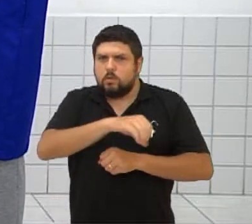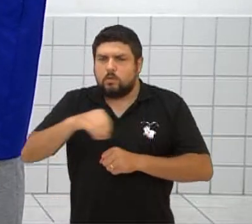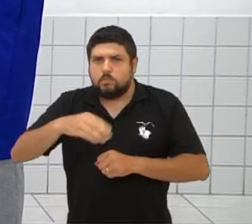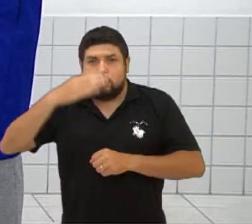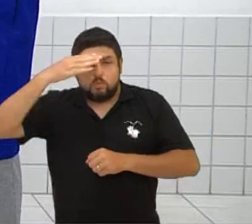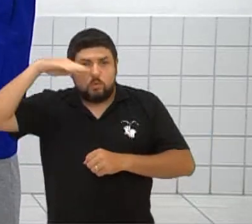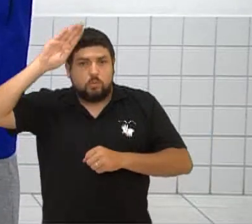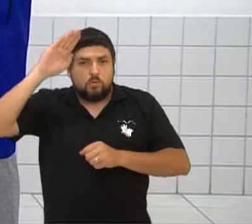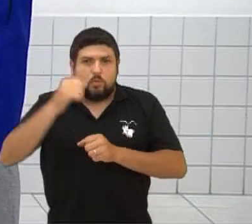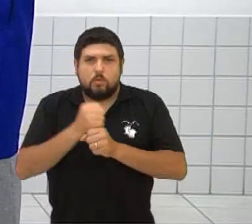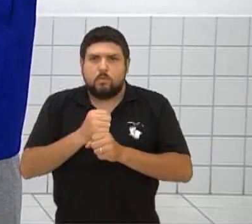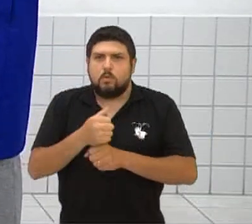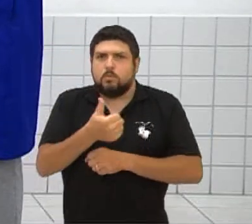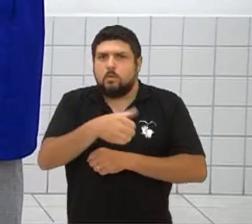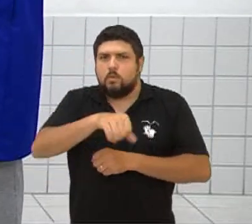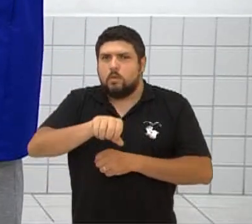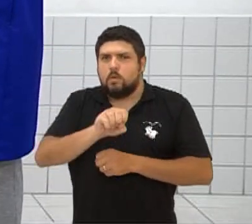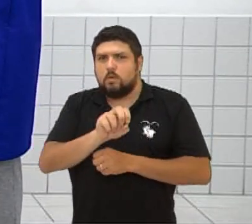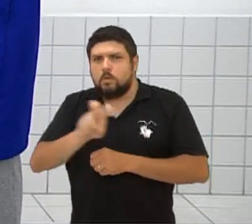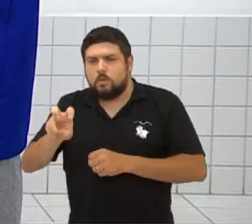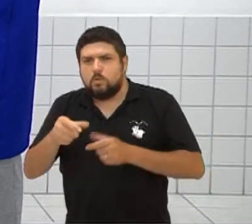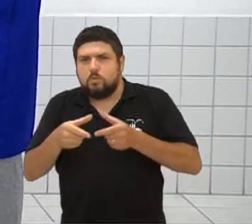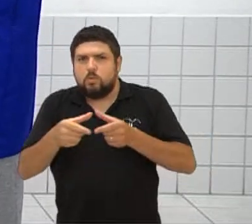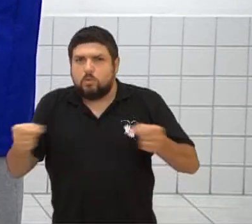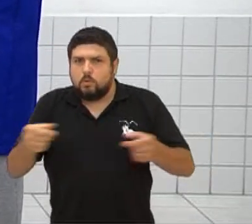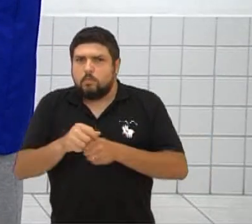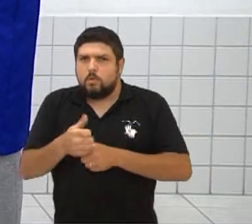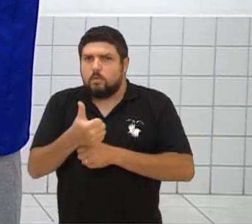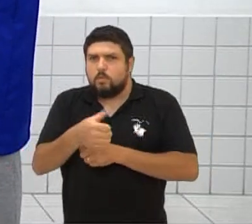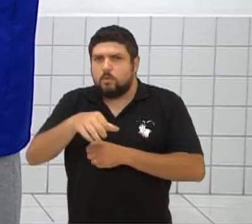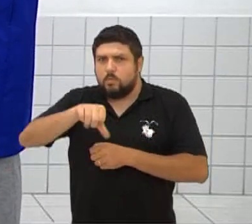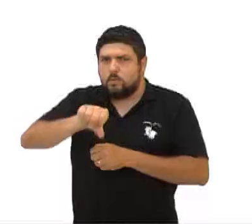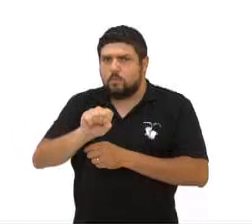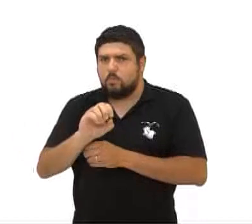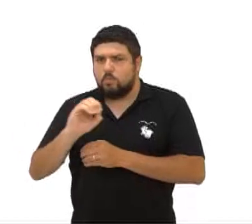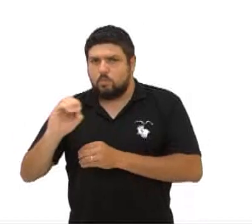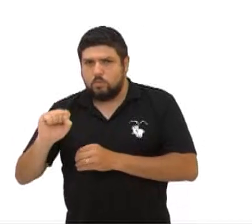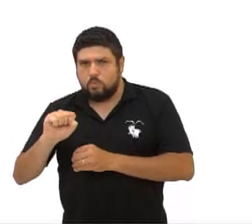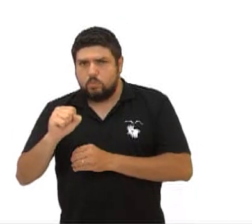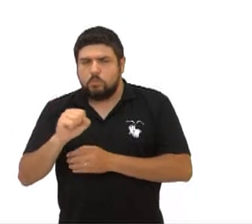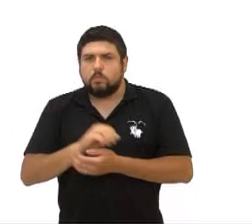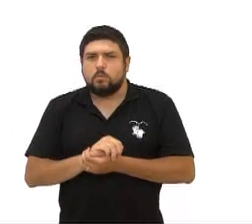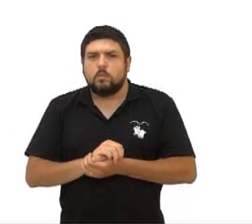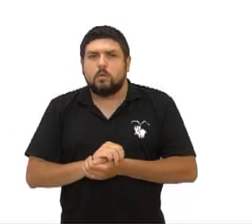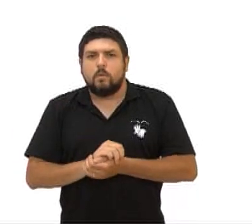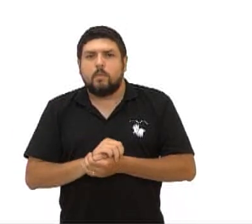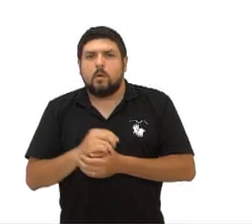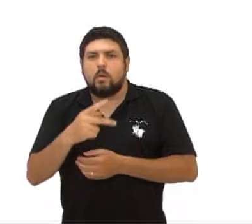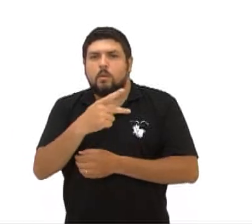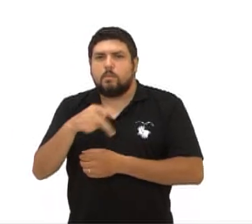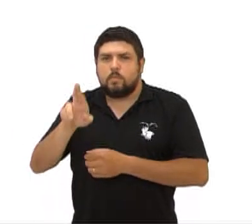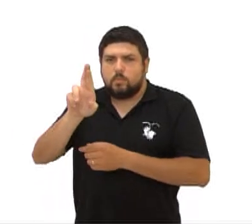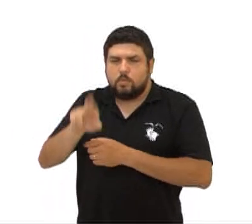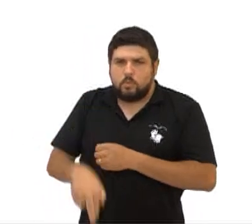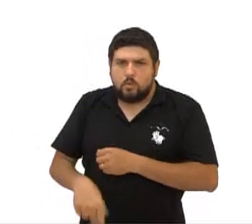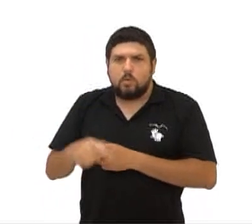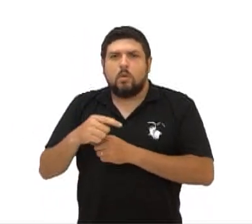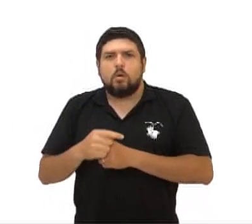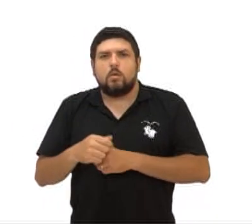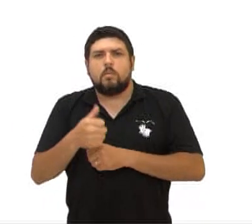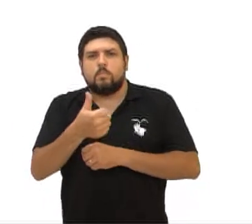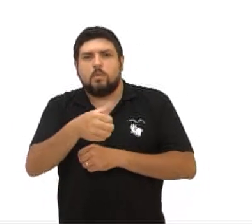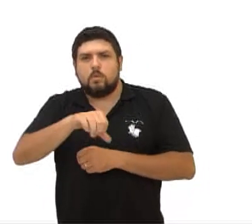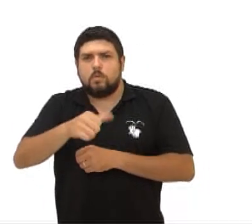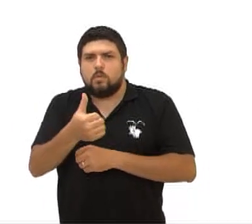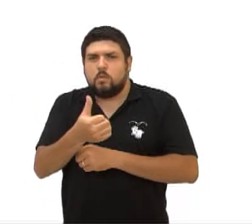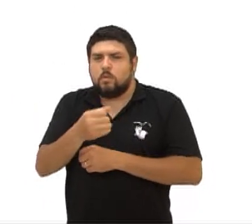1905, Filipinas e Japão em 1908, Porto Rico em 1909, e Uruguai em 1912, né?